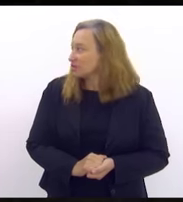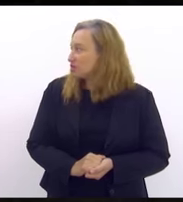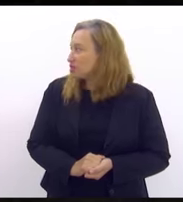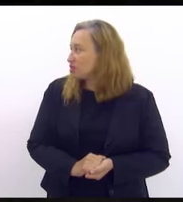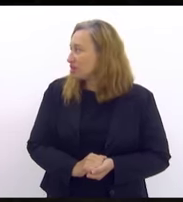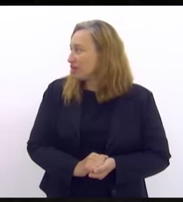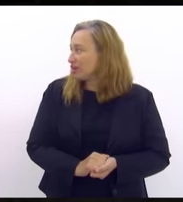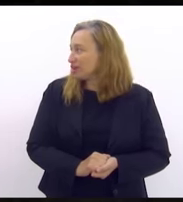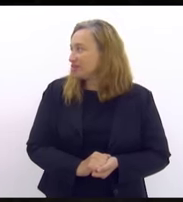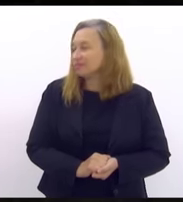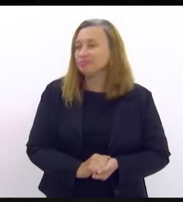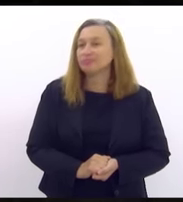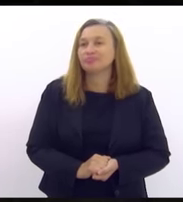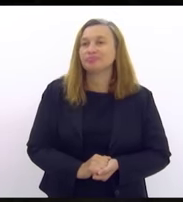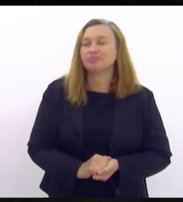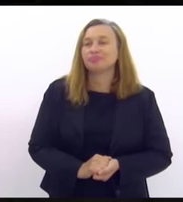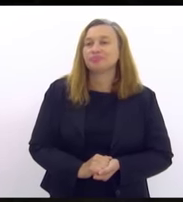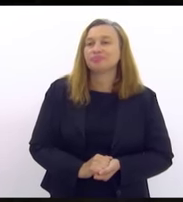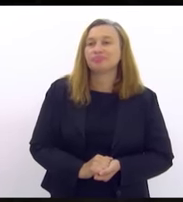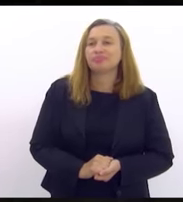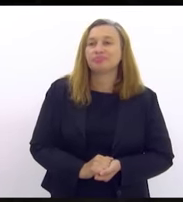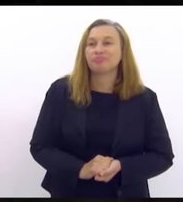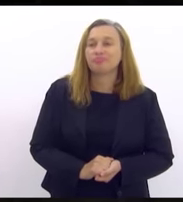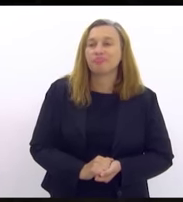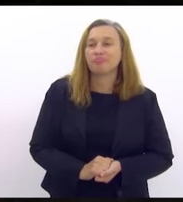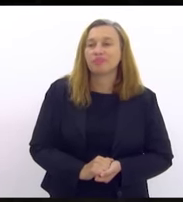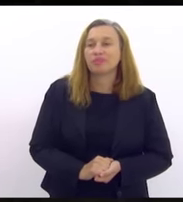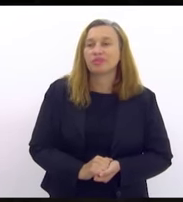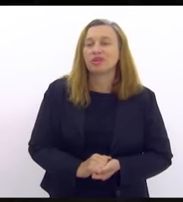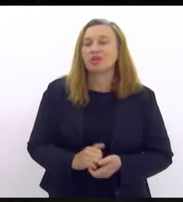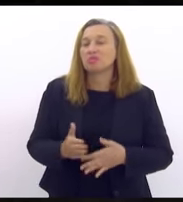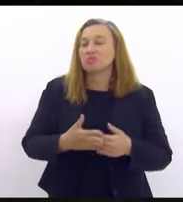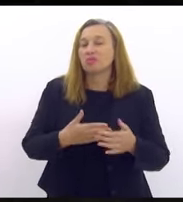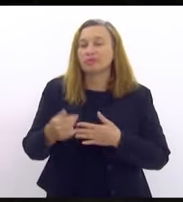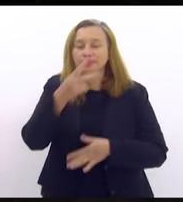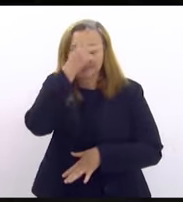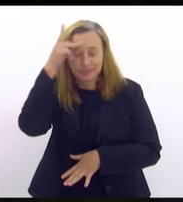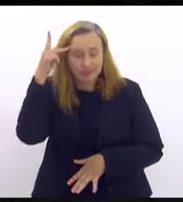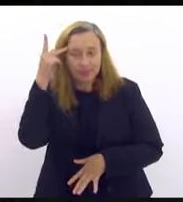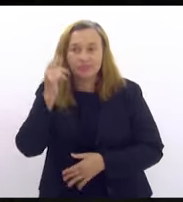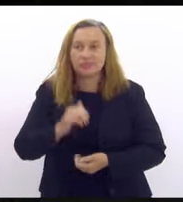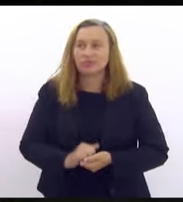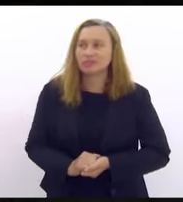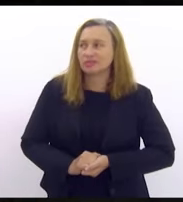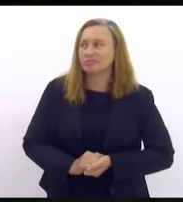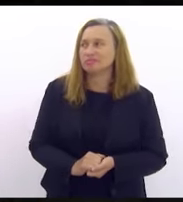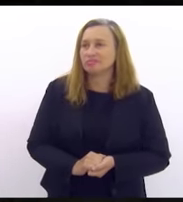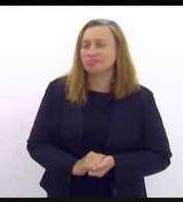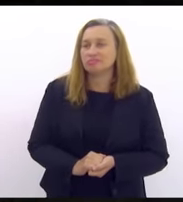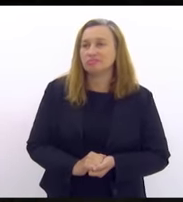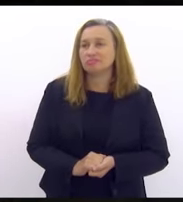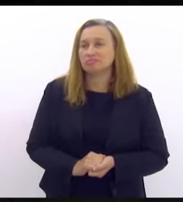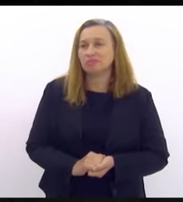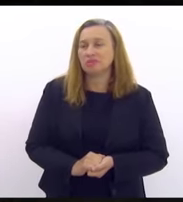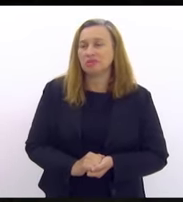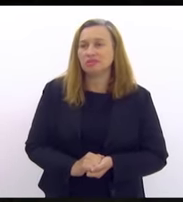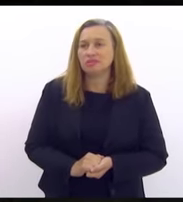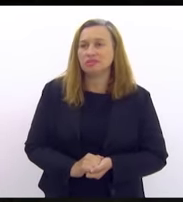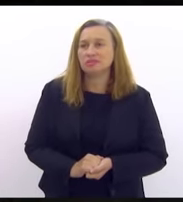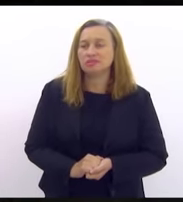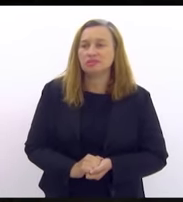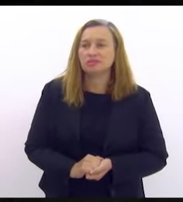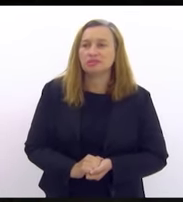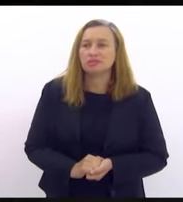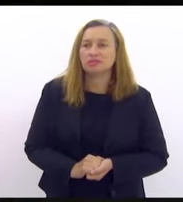oportunidade ímpar para imagino para qualquer pessoa agradecer aqui aos oradores que